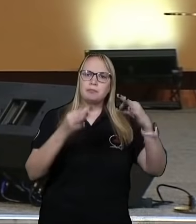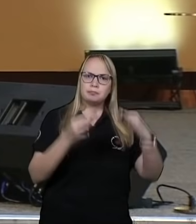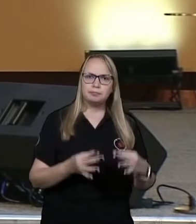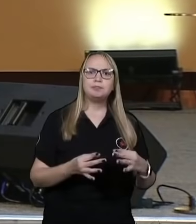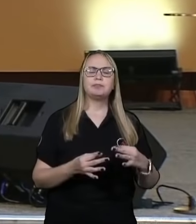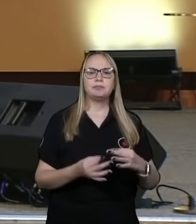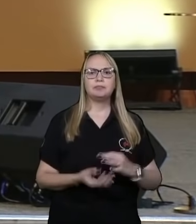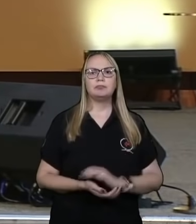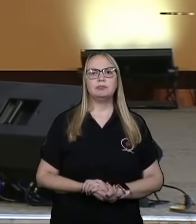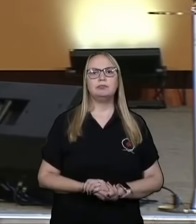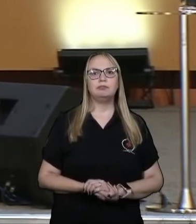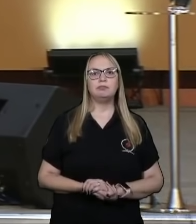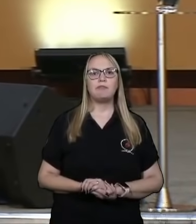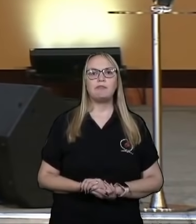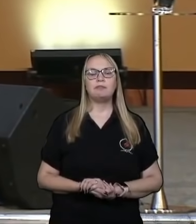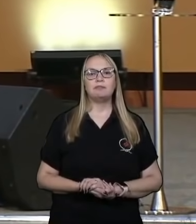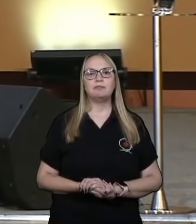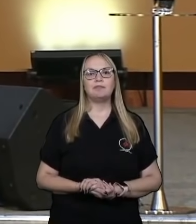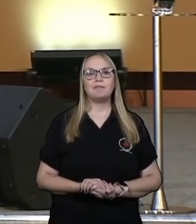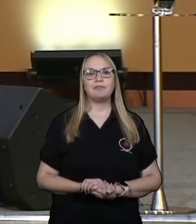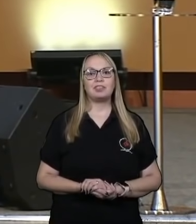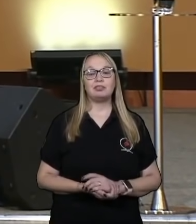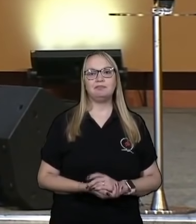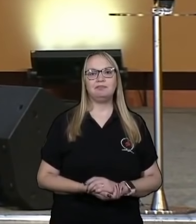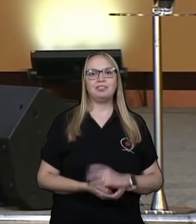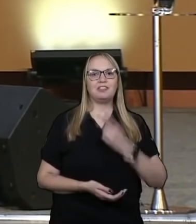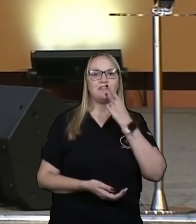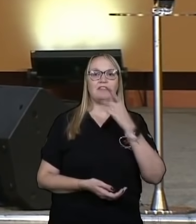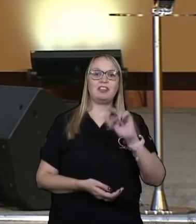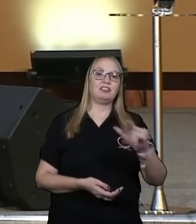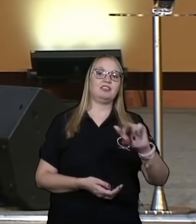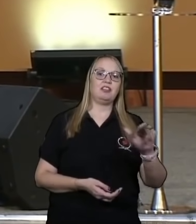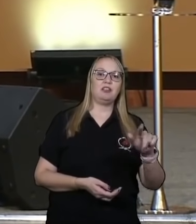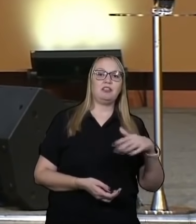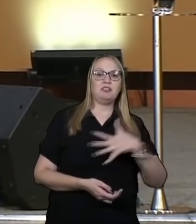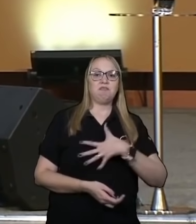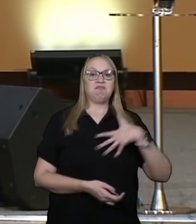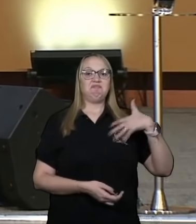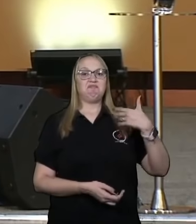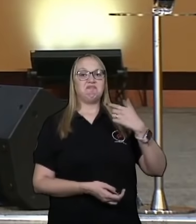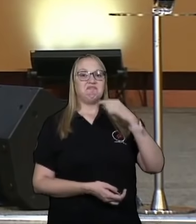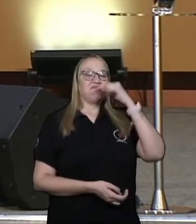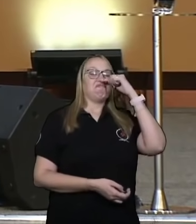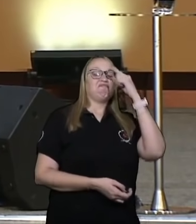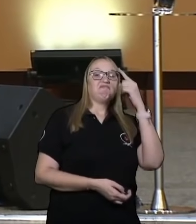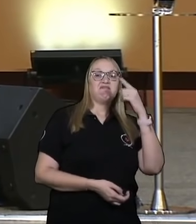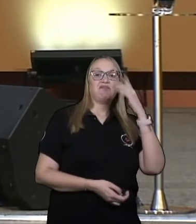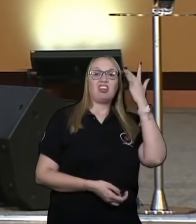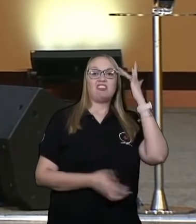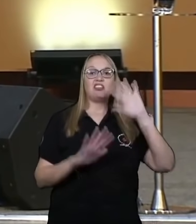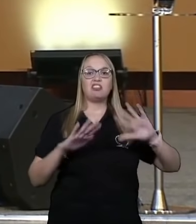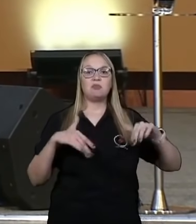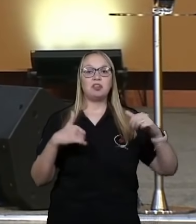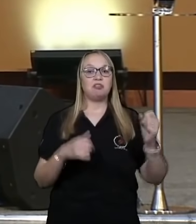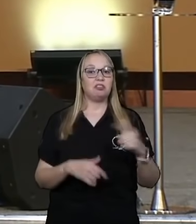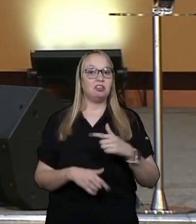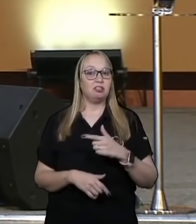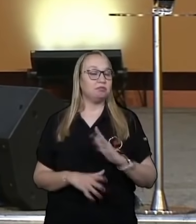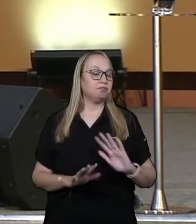garanto que não é isso que eu vou falar para começar não é para você ficar besta não é para você achar que é melhor